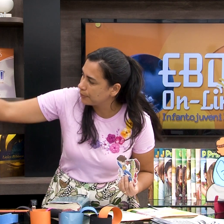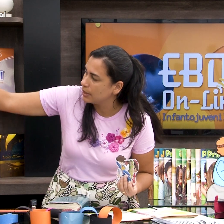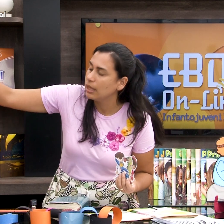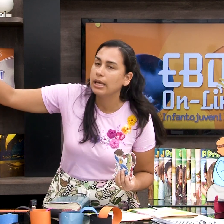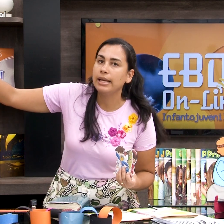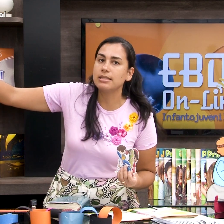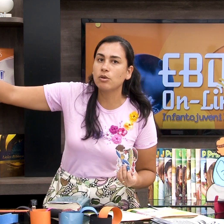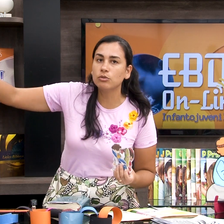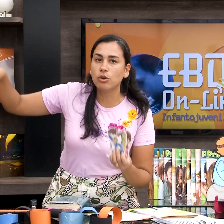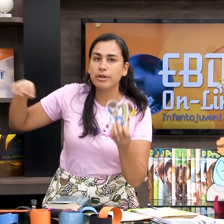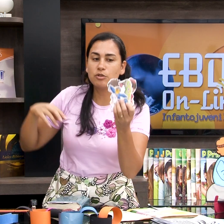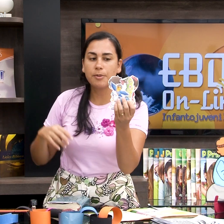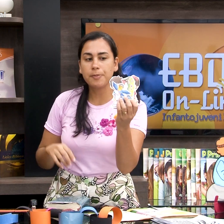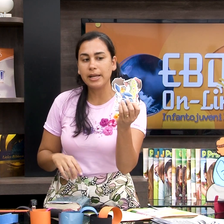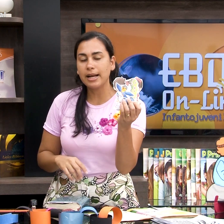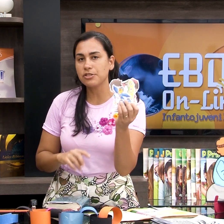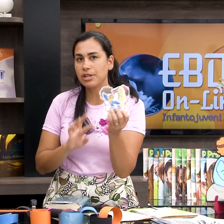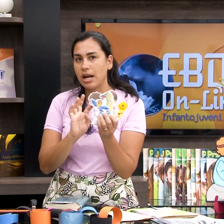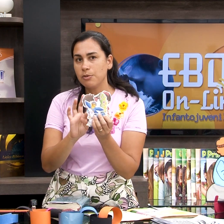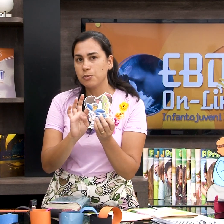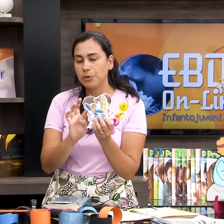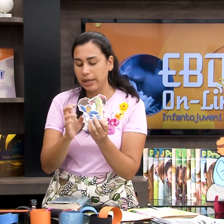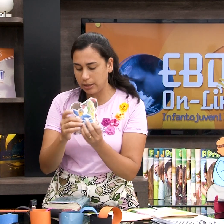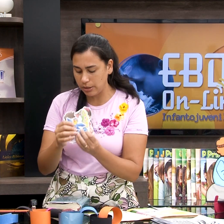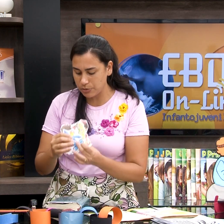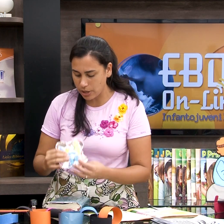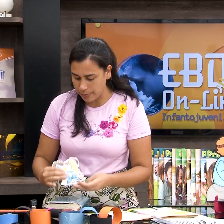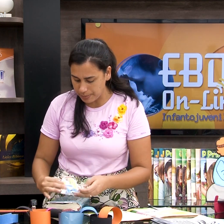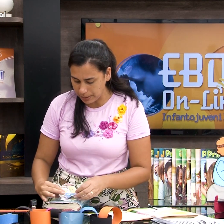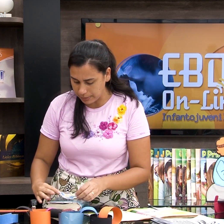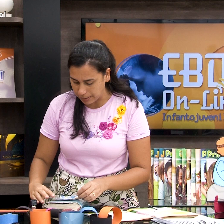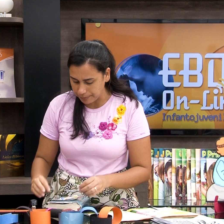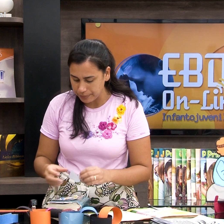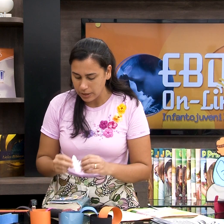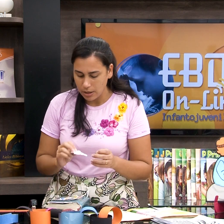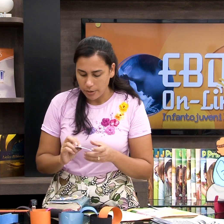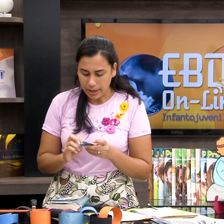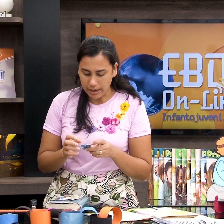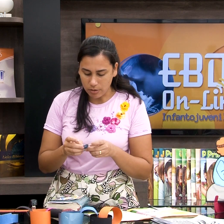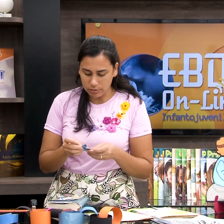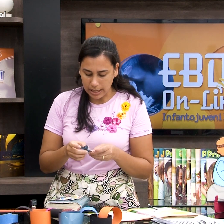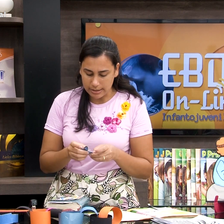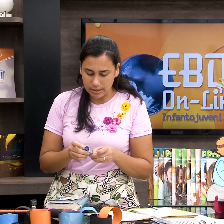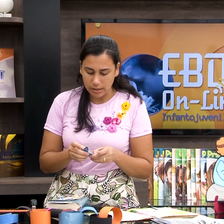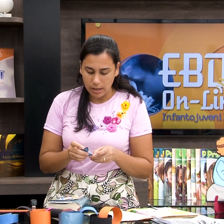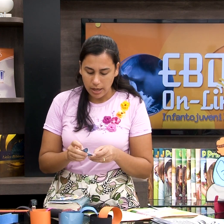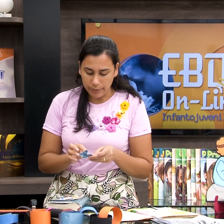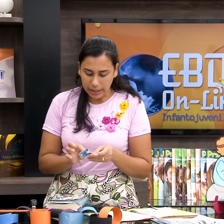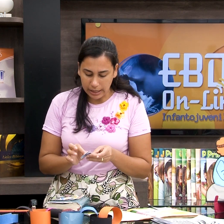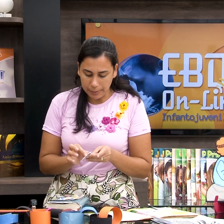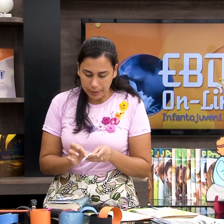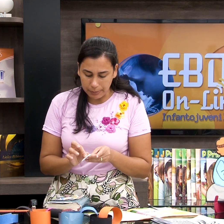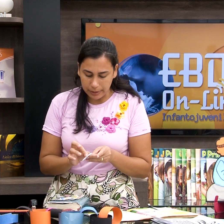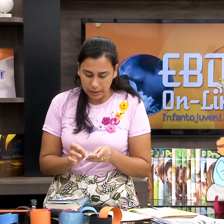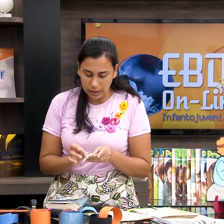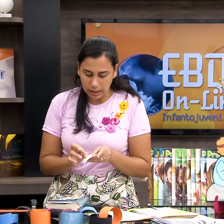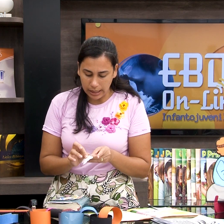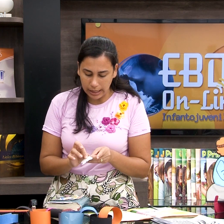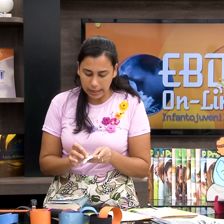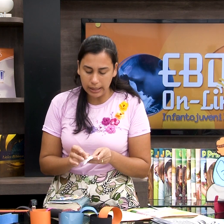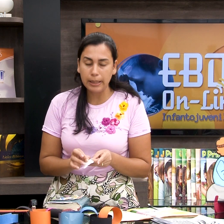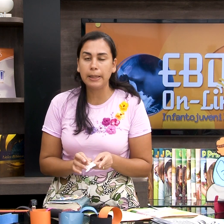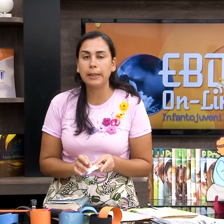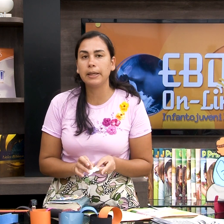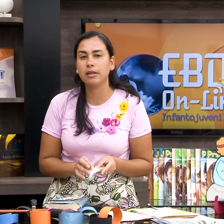aqui. E esse contorno é justamente para encaixar os bonequinhos que eu imprimi. O que é que acontece? Eu queria